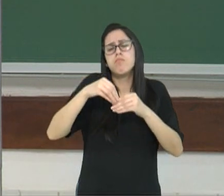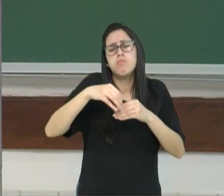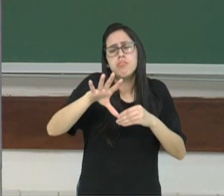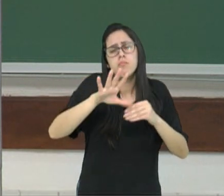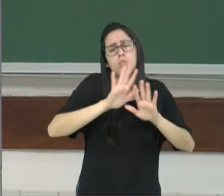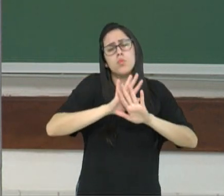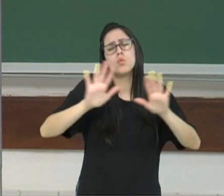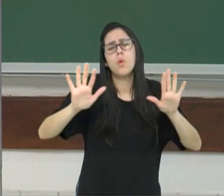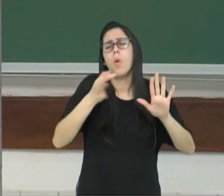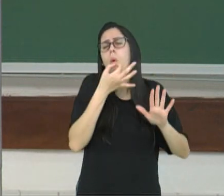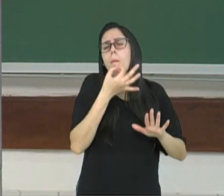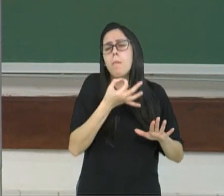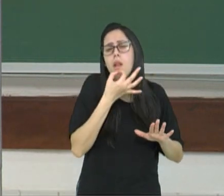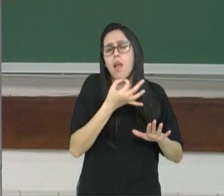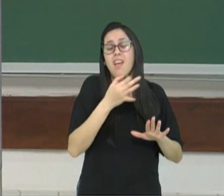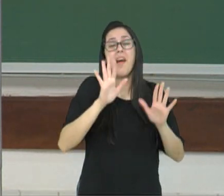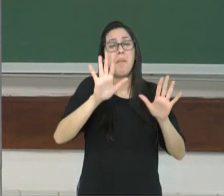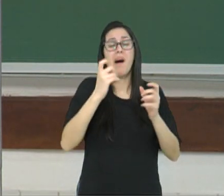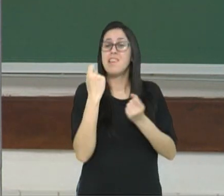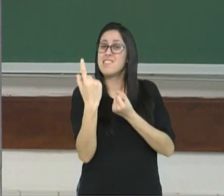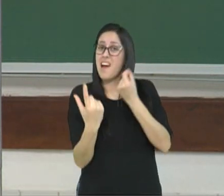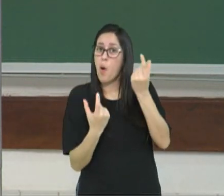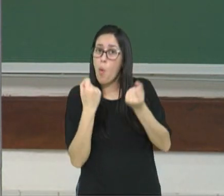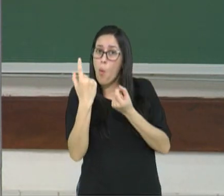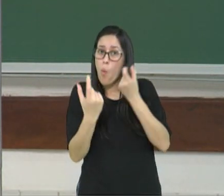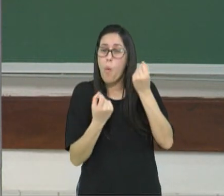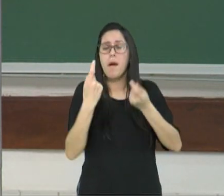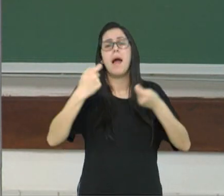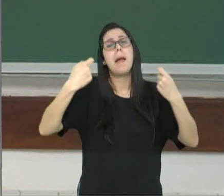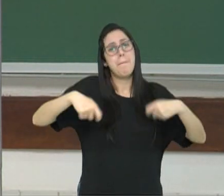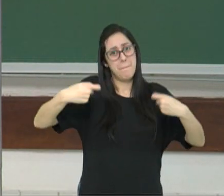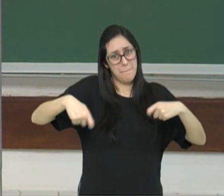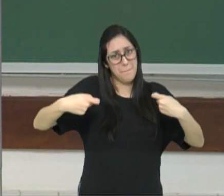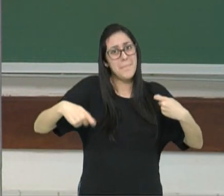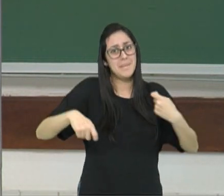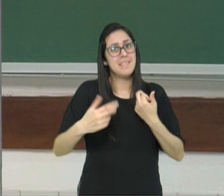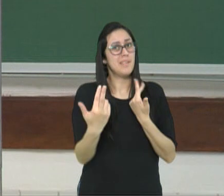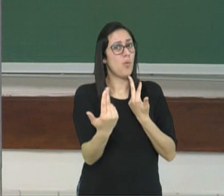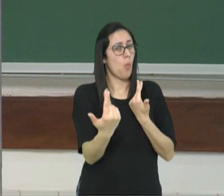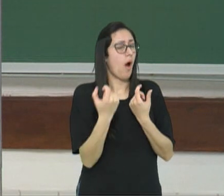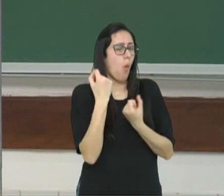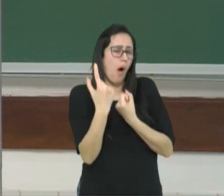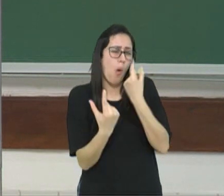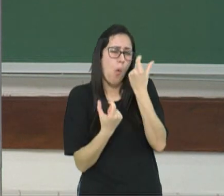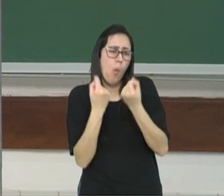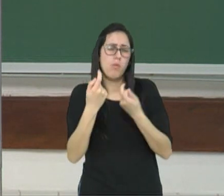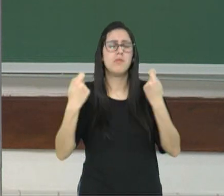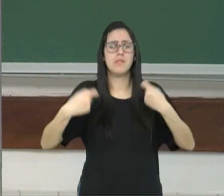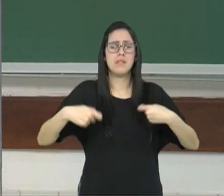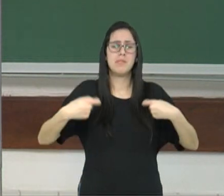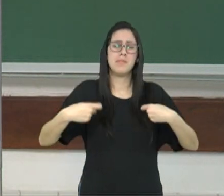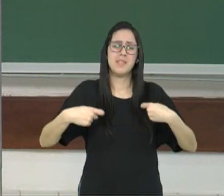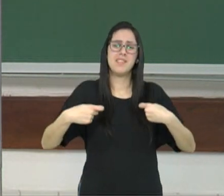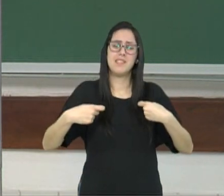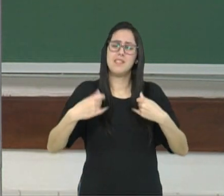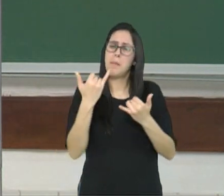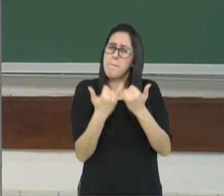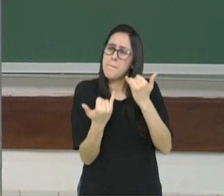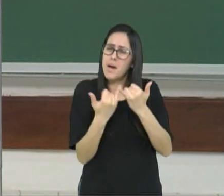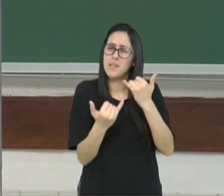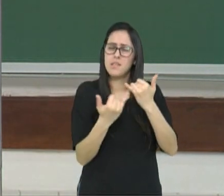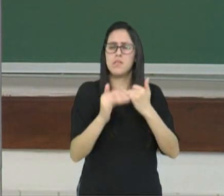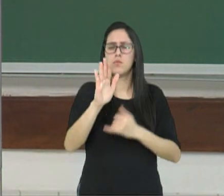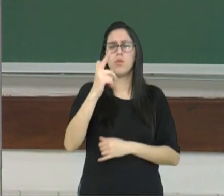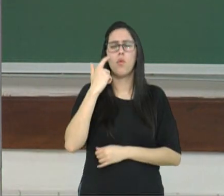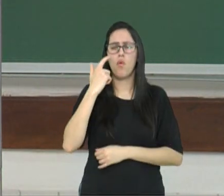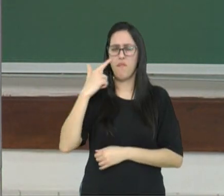alguns elementos têm que estar obrigatoriamente no seu texto para que o professor de vocês possa considerar a resposta como correta. Quais seriam esses